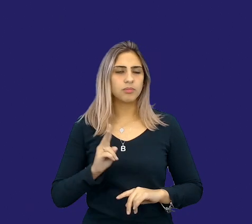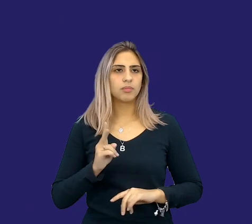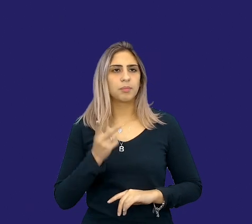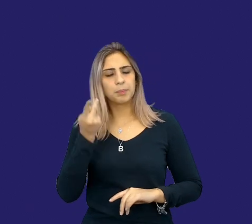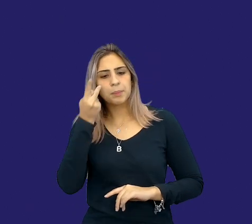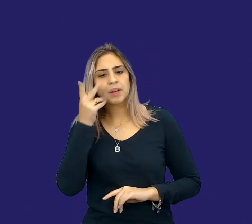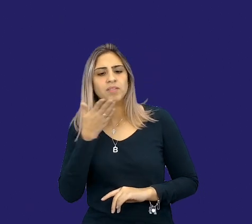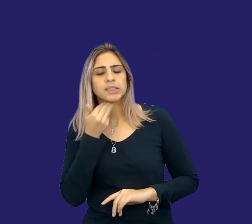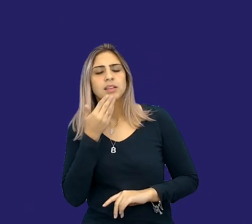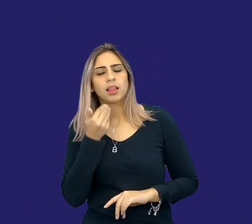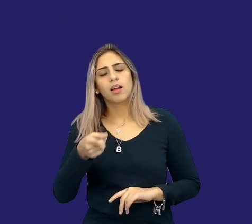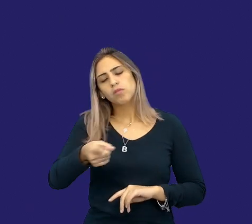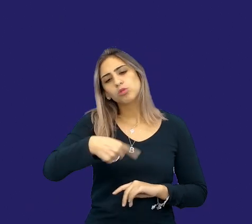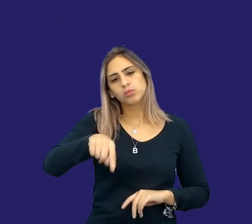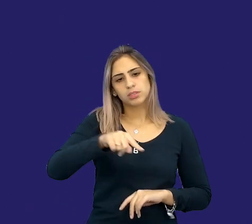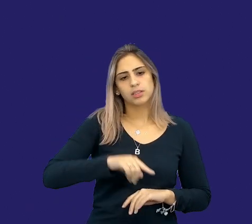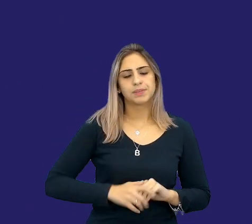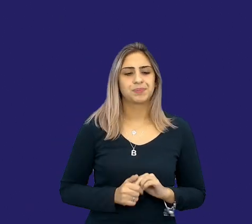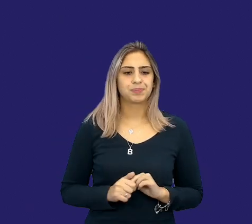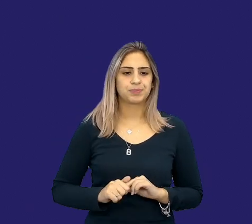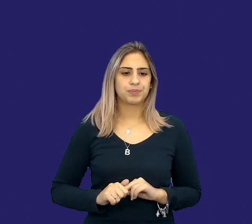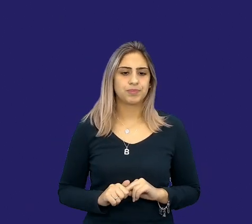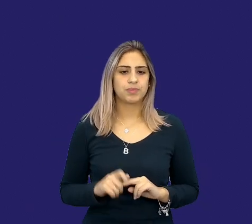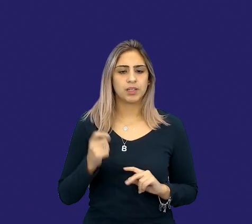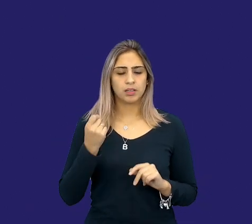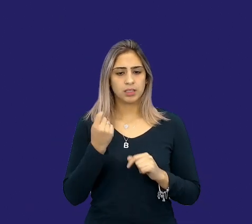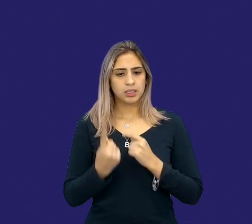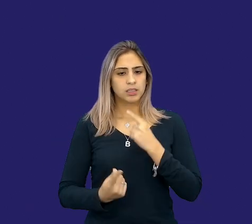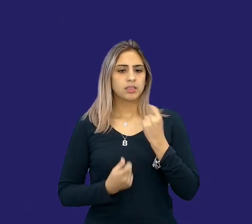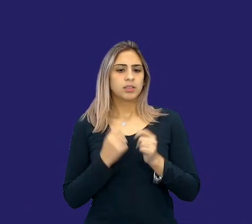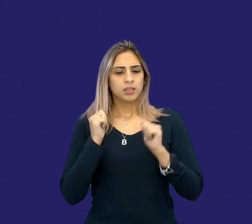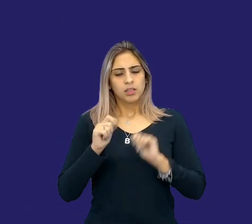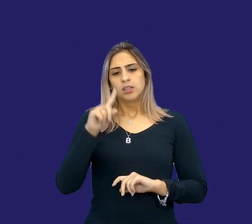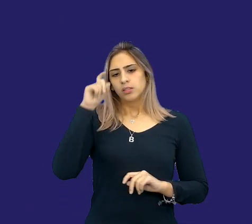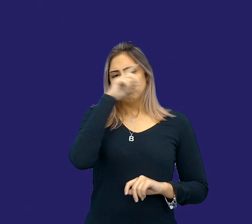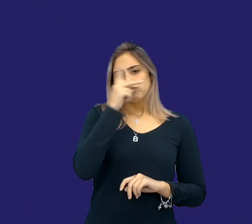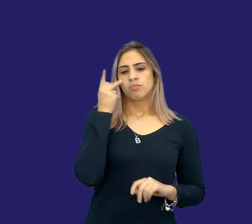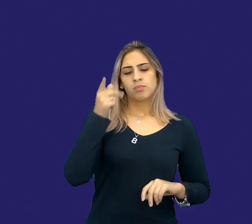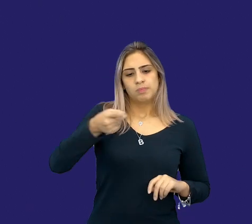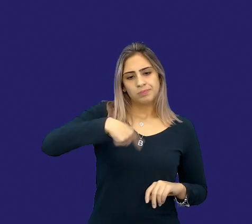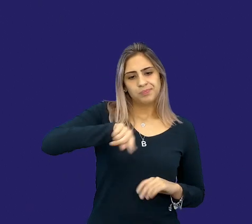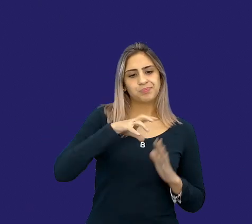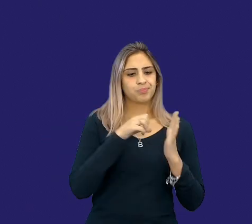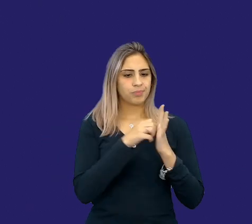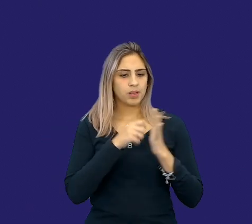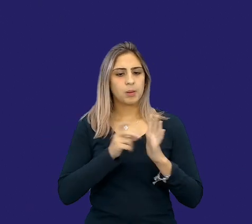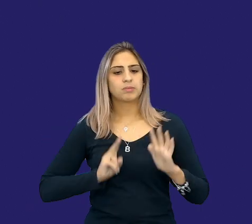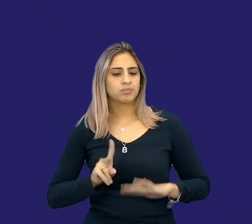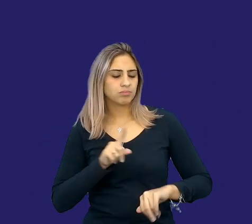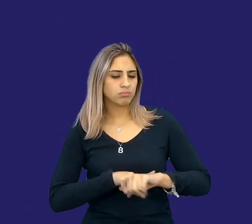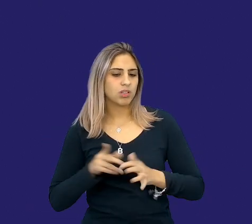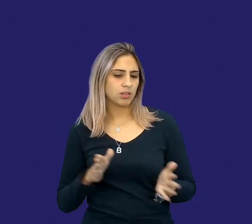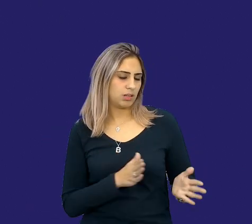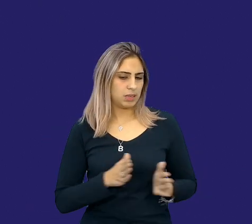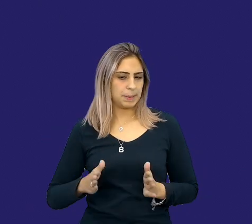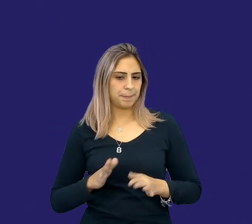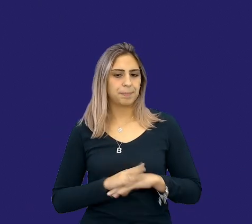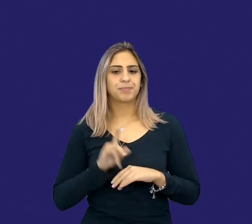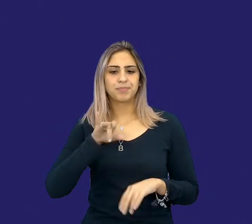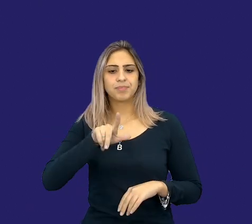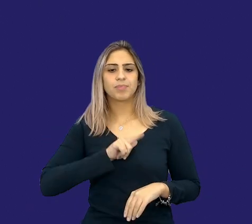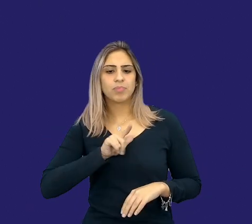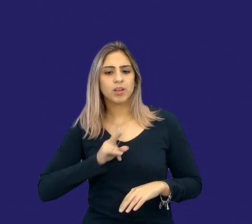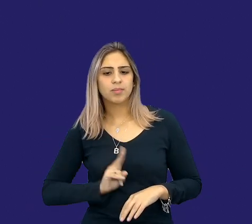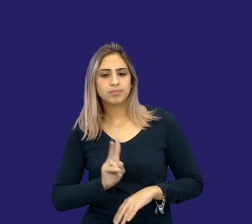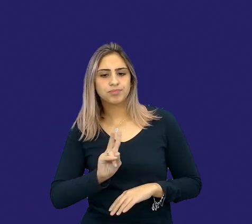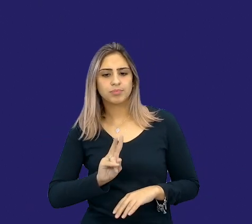para facilitar aí. Às vezes pode ficar difícil para que vocês acessem ao mesmo tempo, se estiverem no